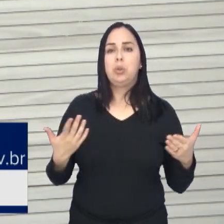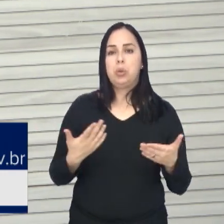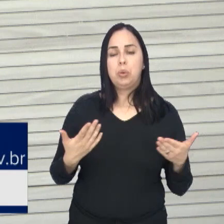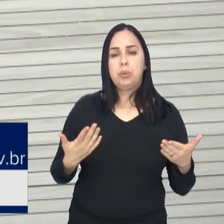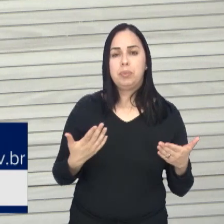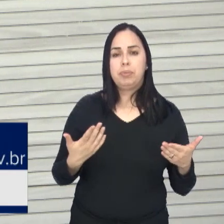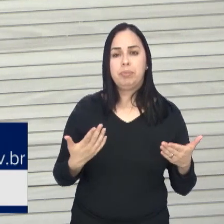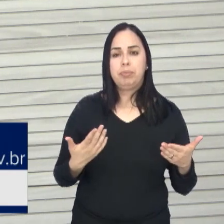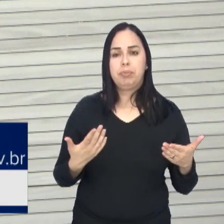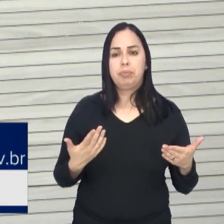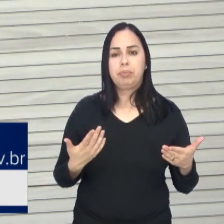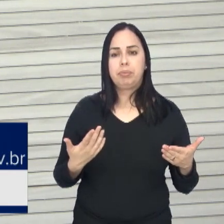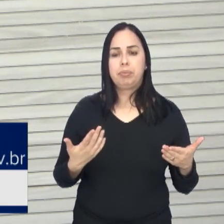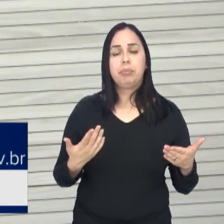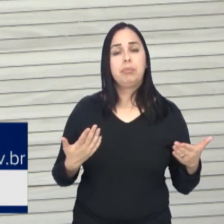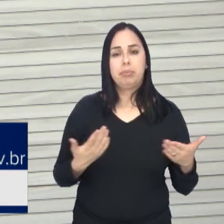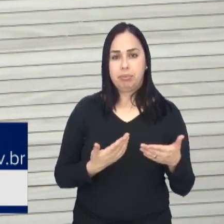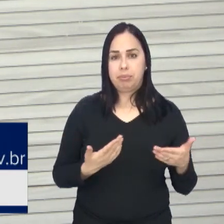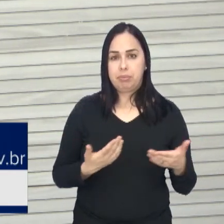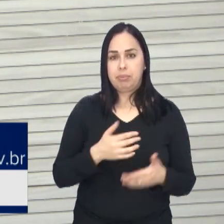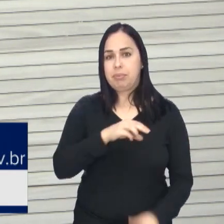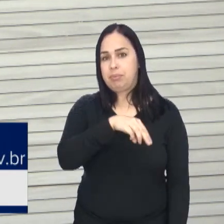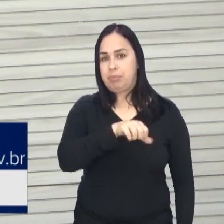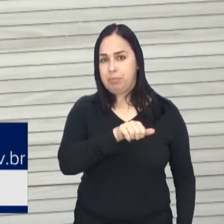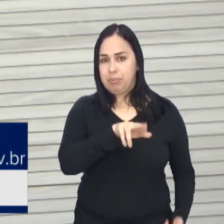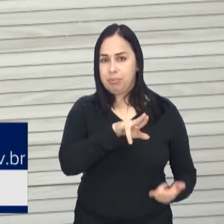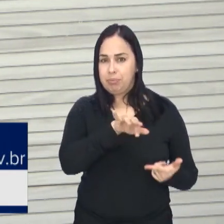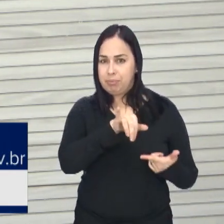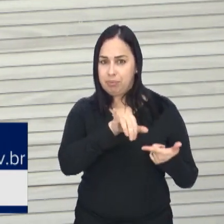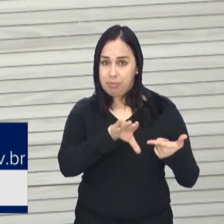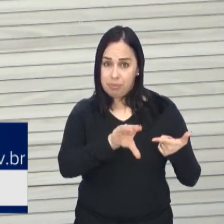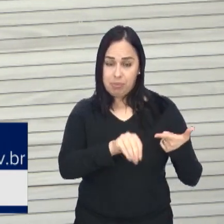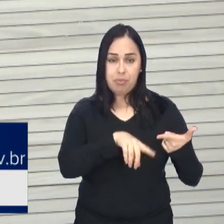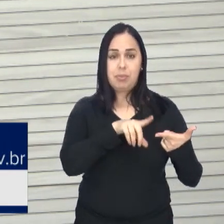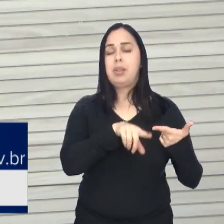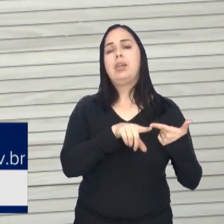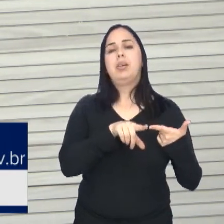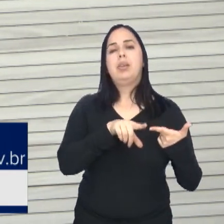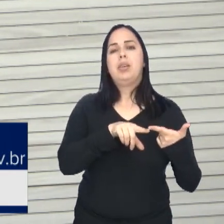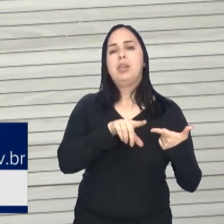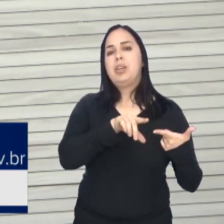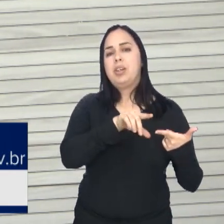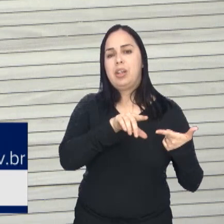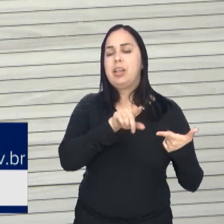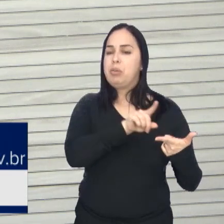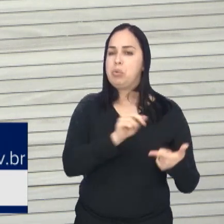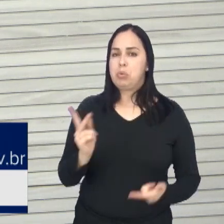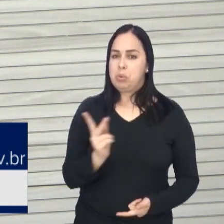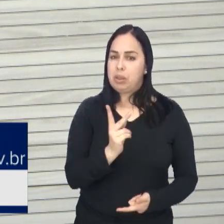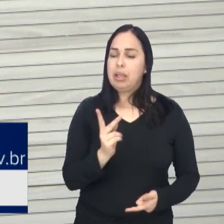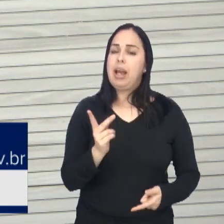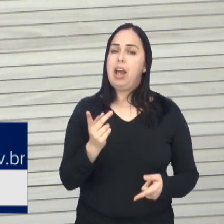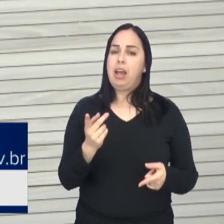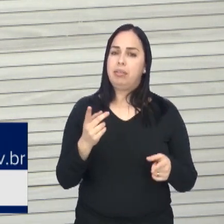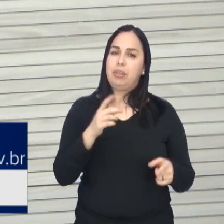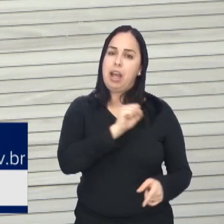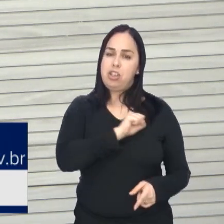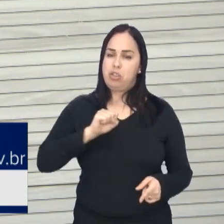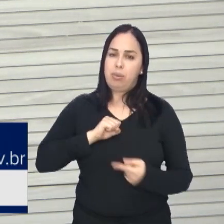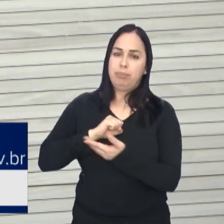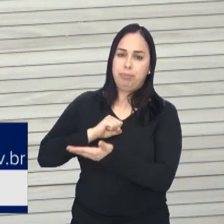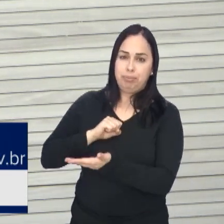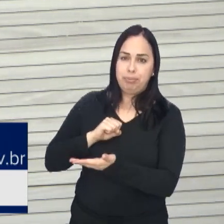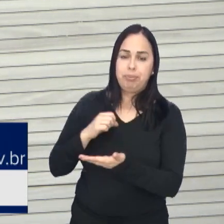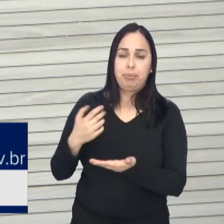Maurício, o Júnior, que trabalha com a gente, era também genro do Elias. Então, acompanhei todo esse tratamento de saúde do